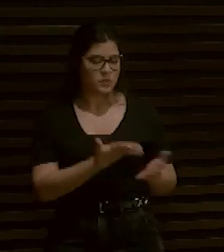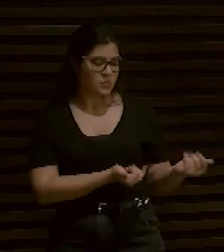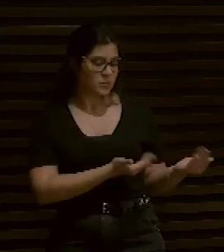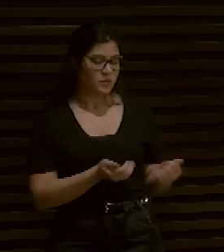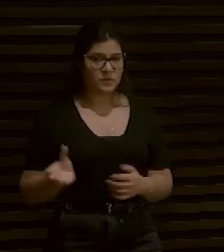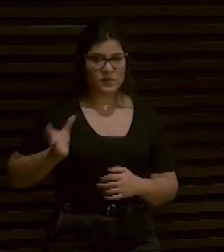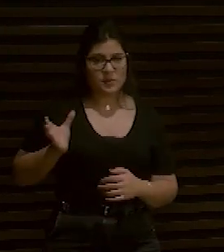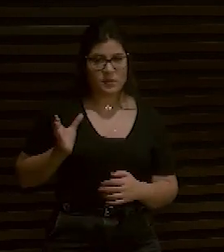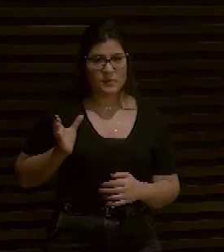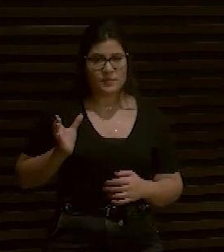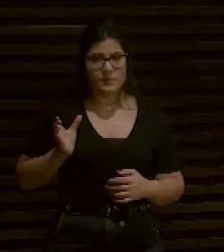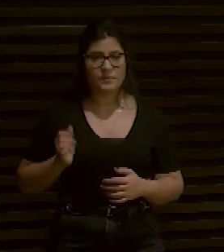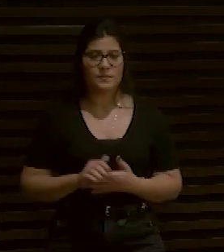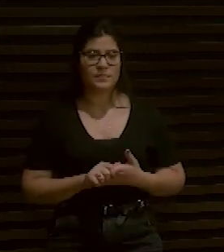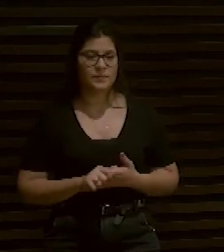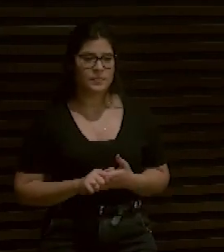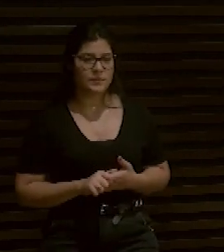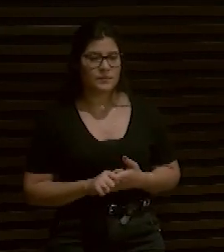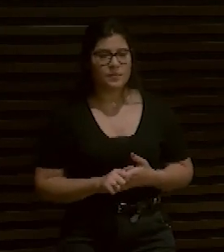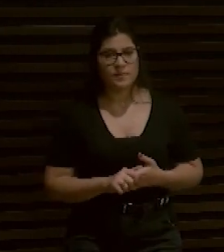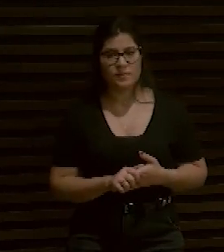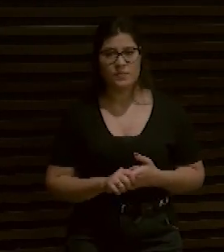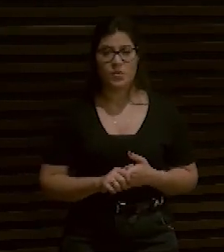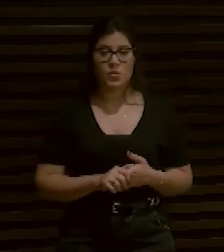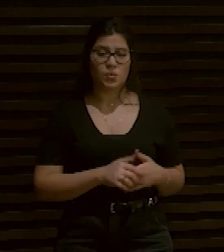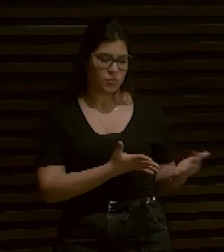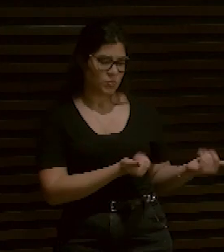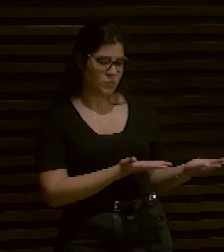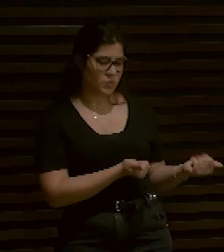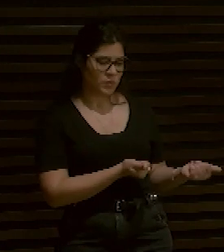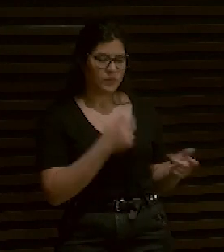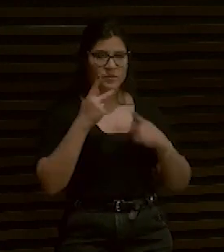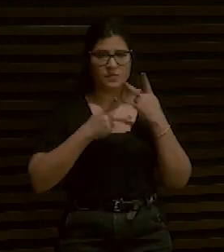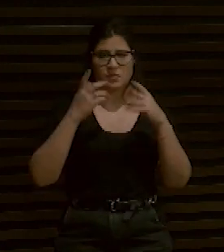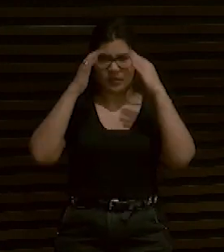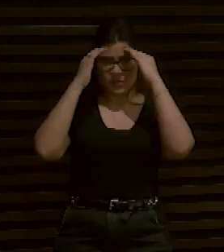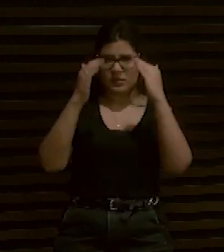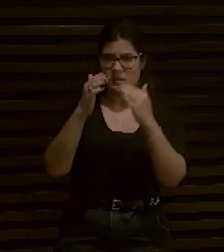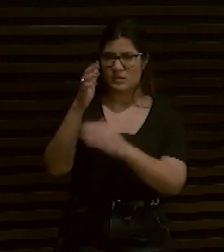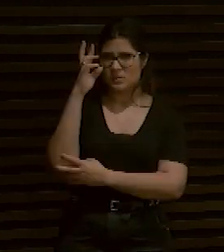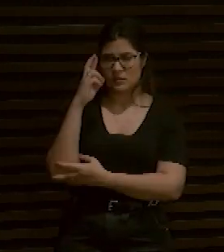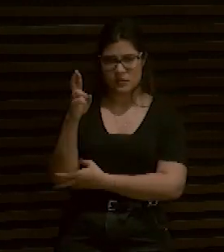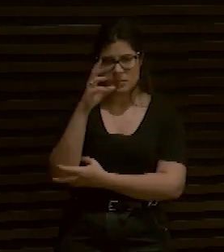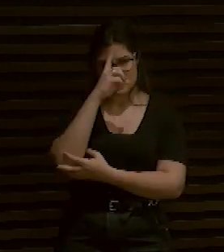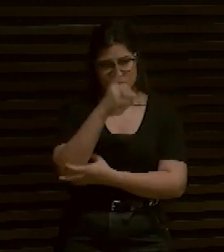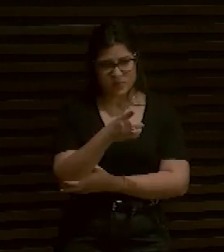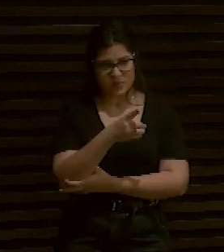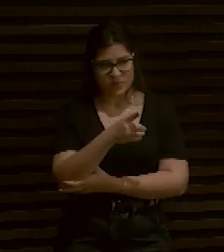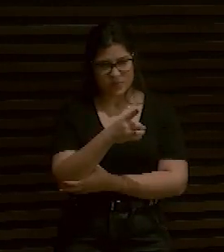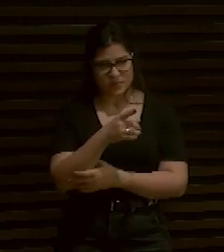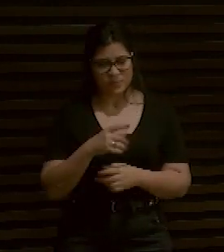nessa parábola, vou recapitular rapidinho para vocês, o jovem afirmou que seguia os mandamentos do Senhor. Porém, quando ele foi desafiado